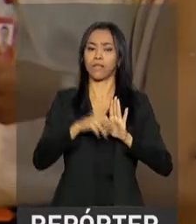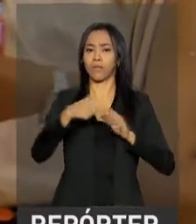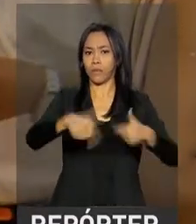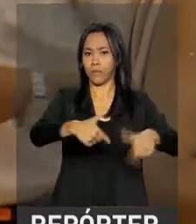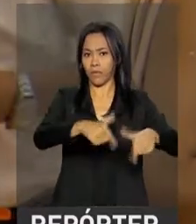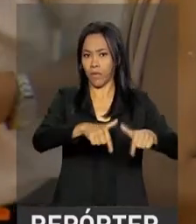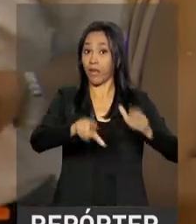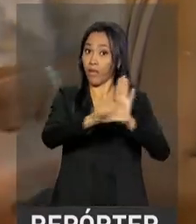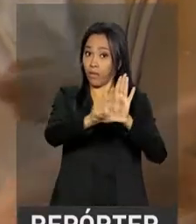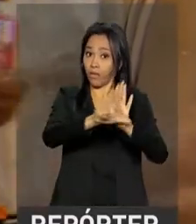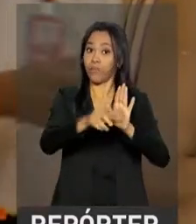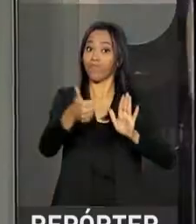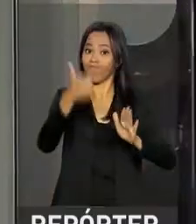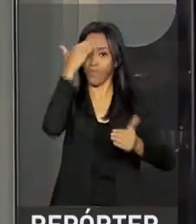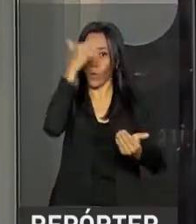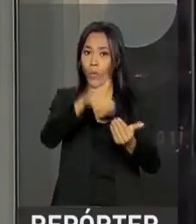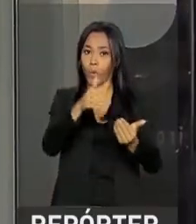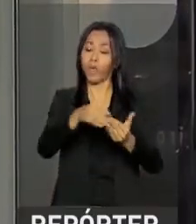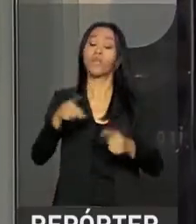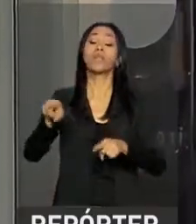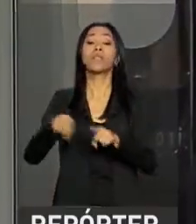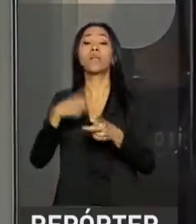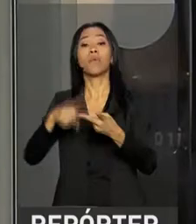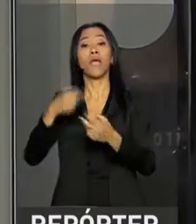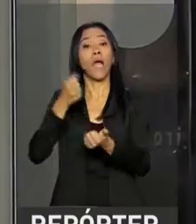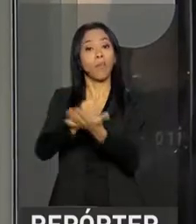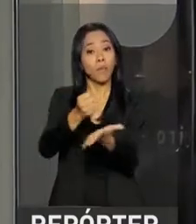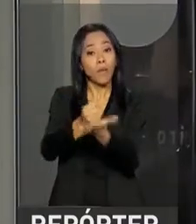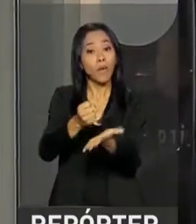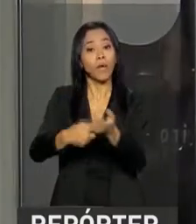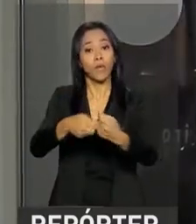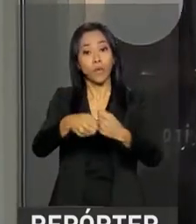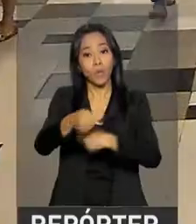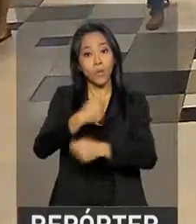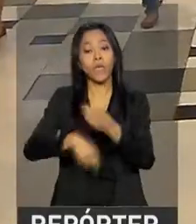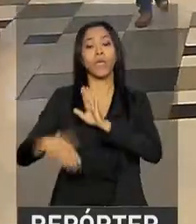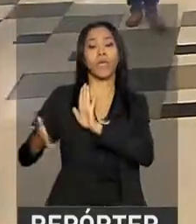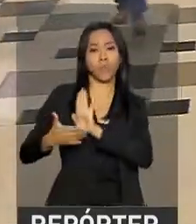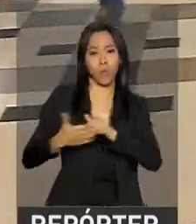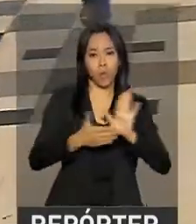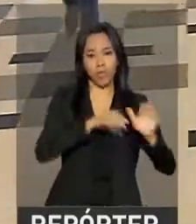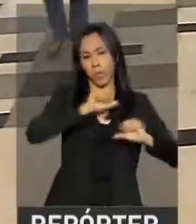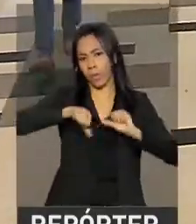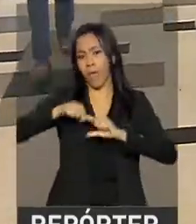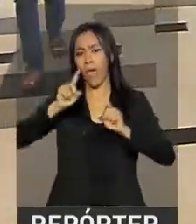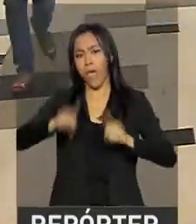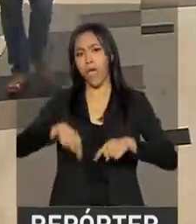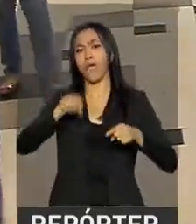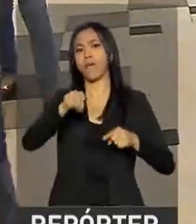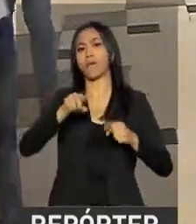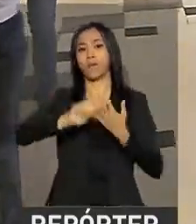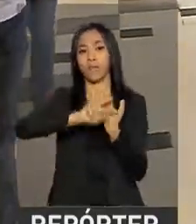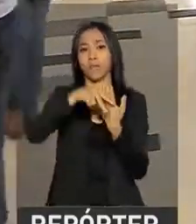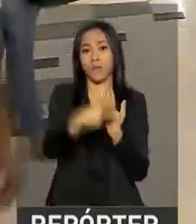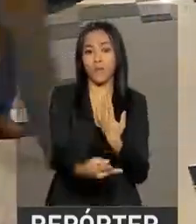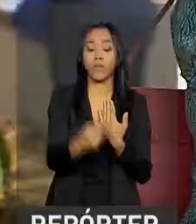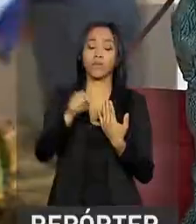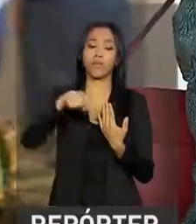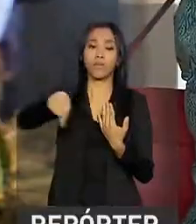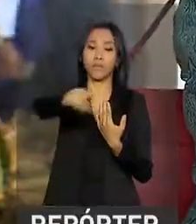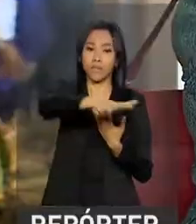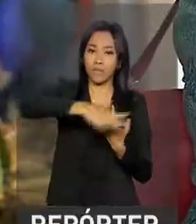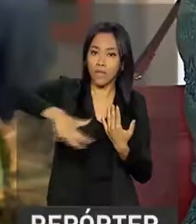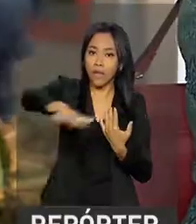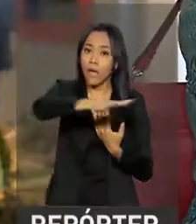à condução da economia e ao conjunto de reformas é reflexo dos resultados positivos que elas trazem para